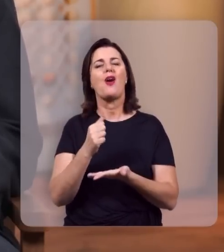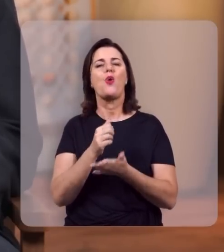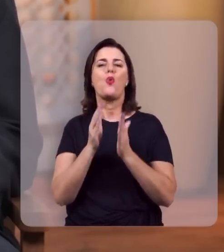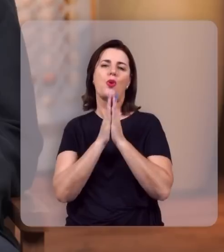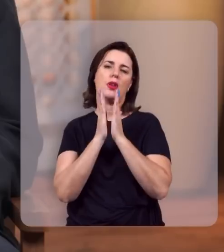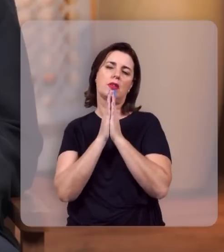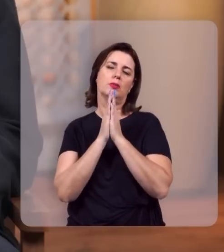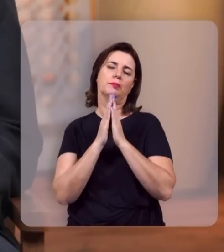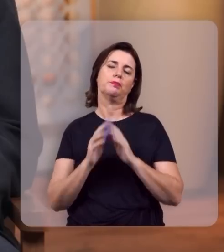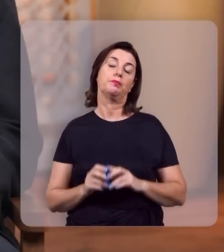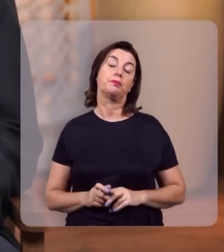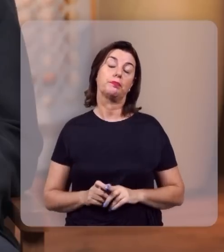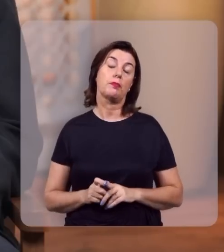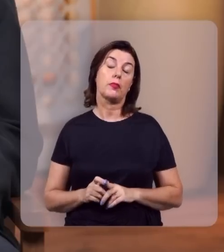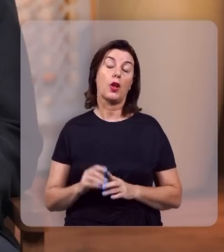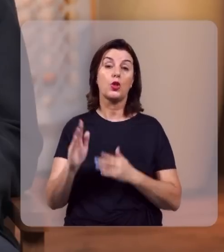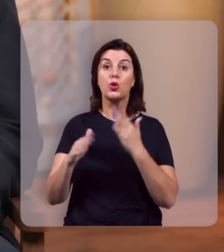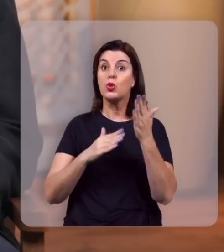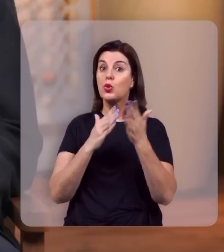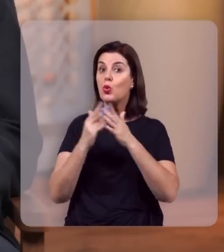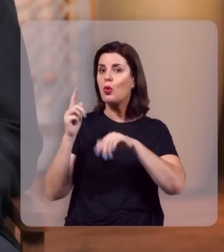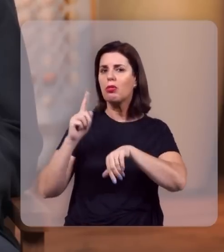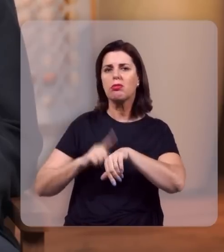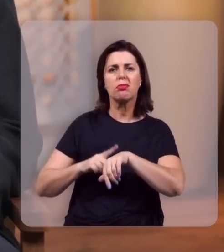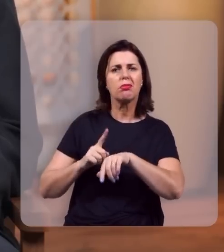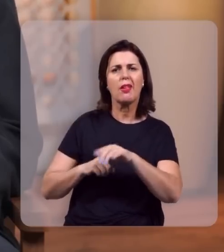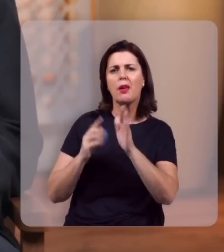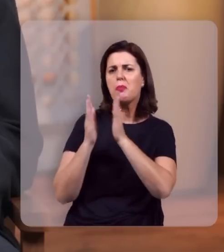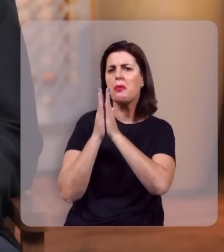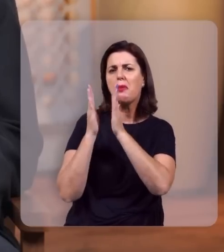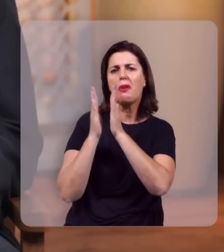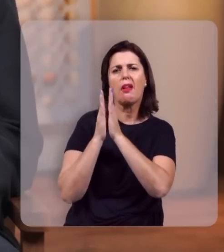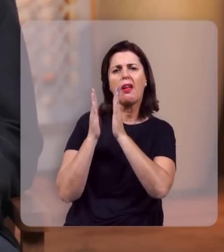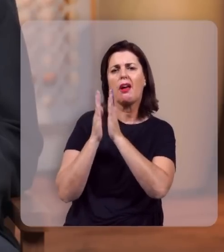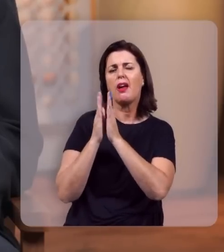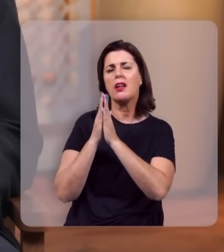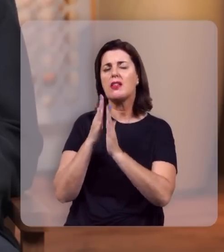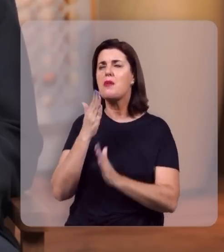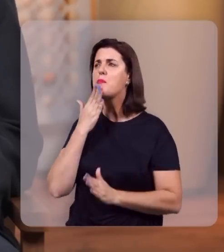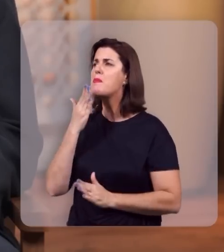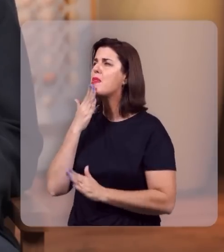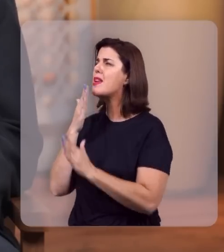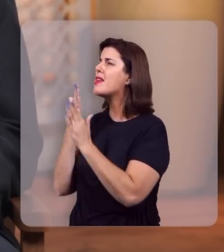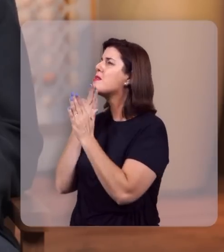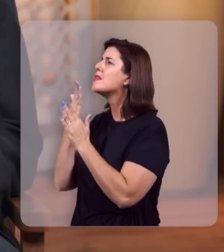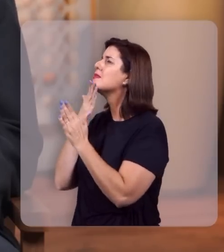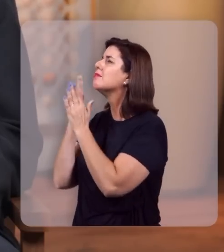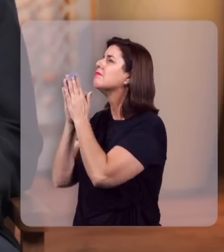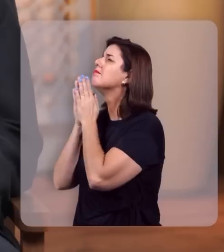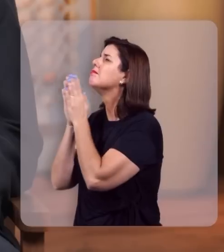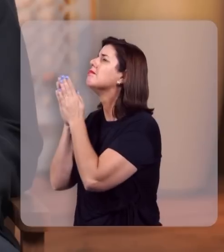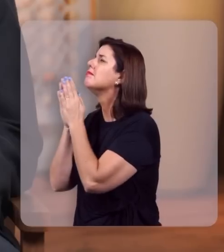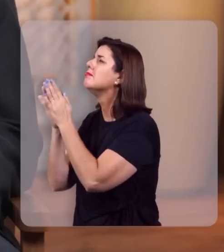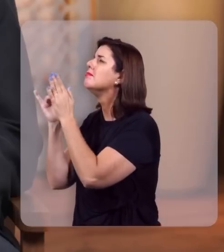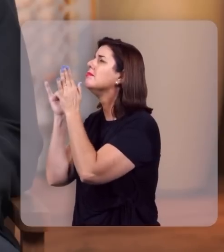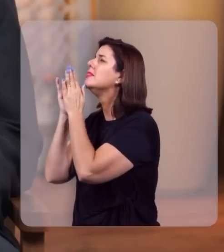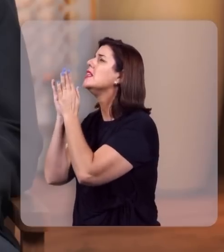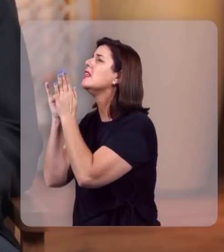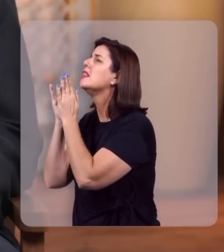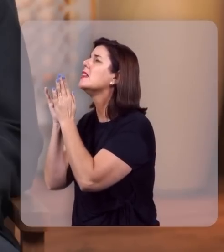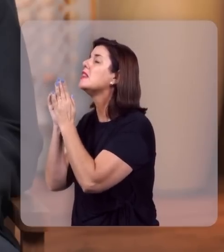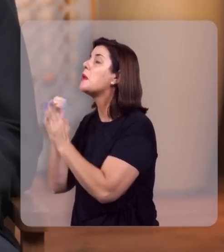oração. E o texto diz que todo tipo de oração, o texto fala de súplica, que é o gemido da